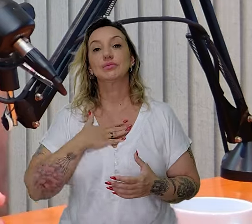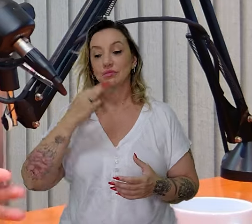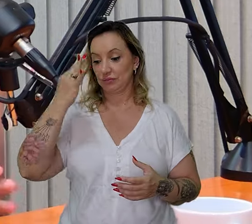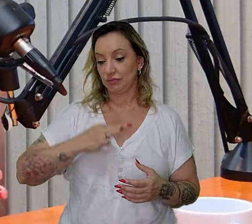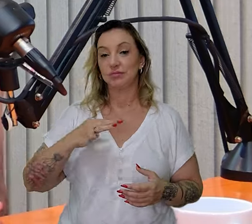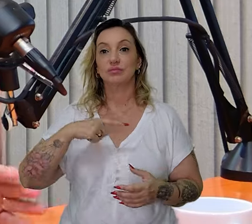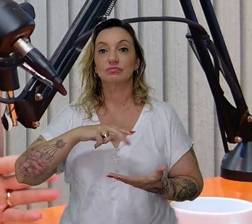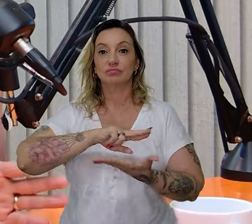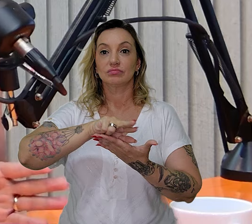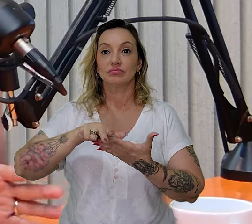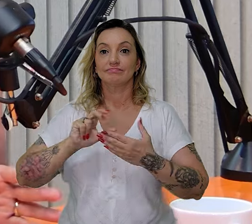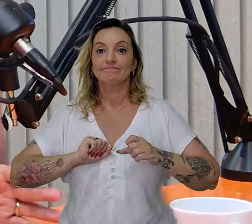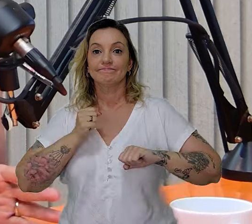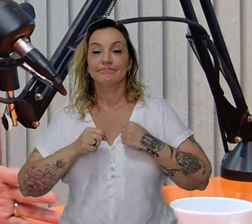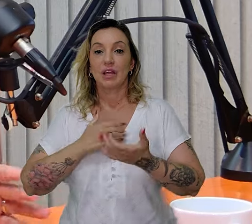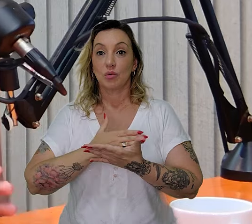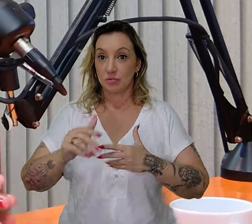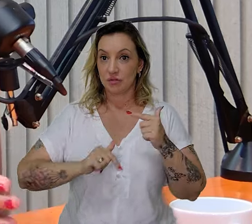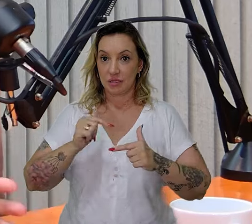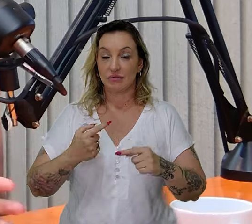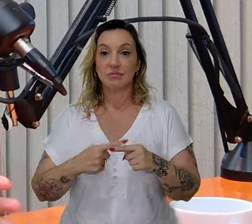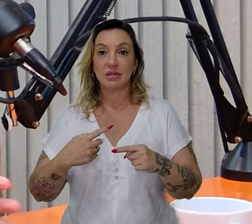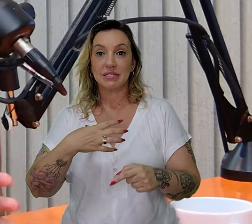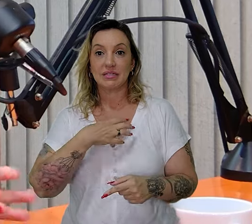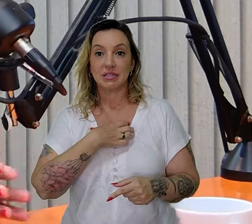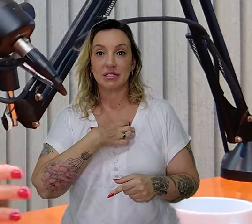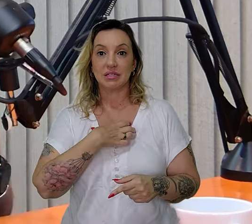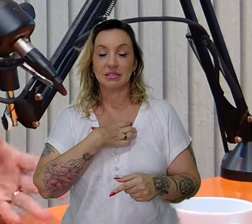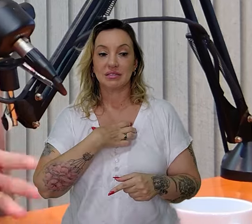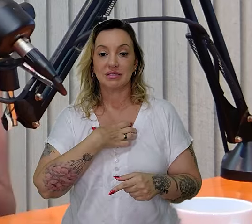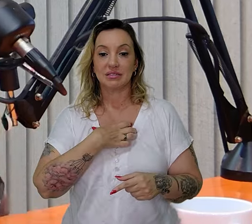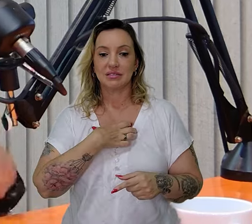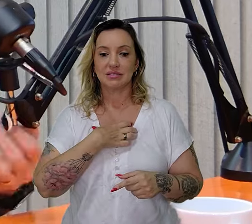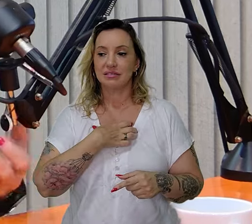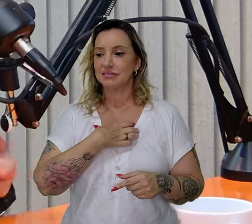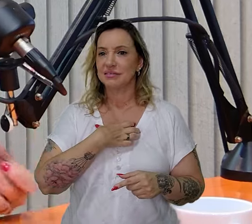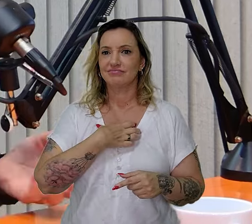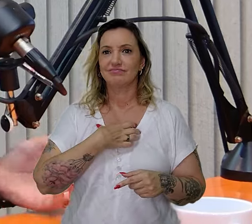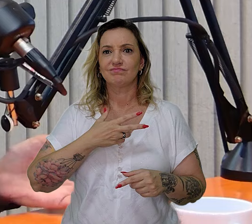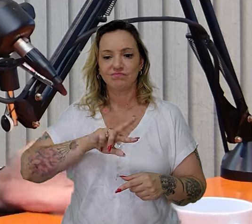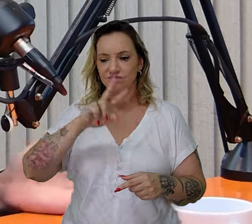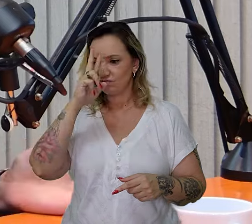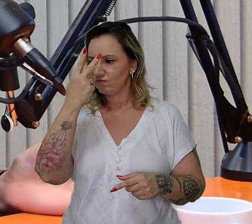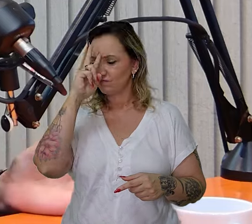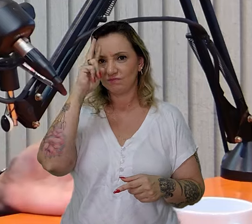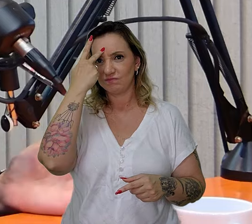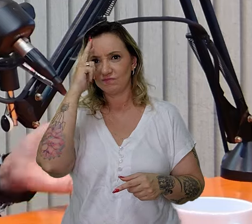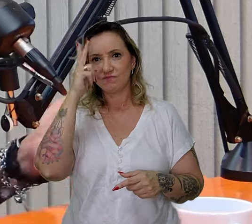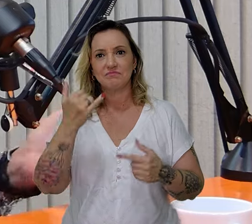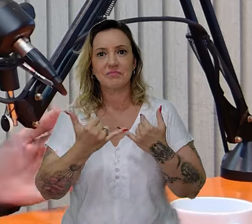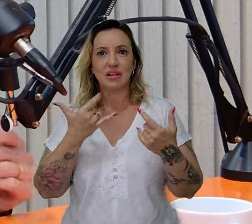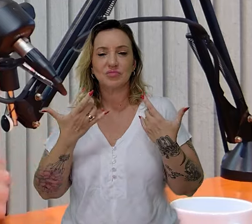mesma tive várias crises no começo da minha carreira porque eu me sentia muito inconstante assim falava Poxa parece que eu não sei o que eu